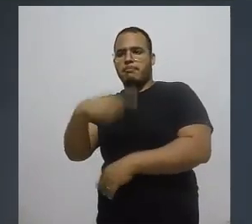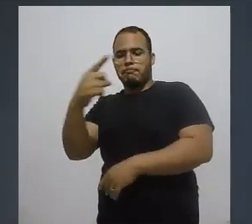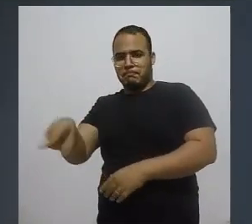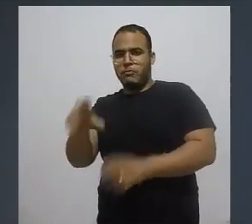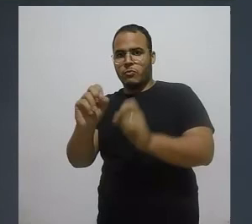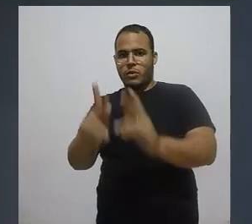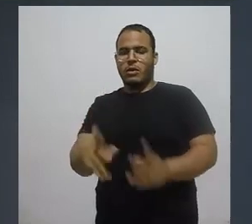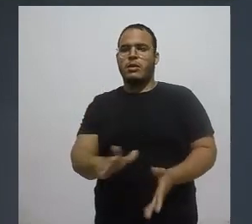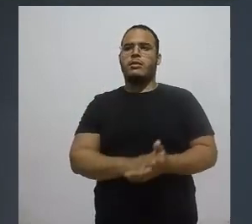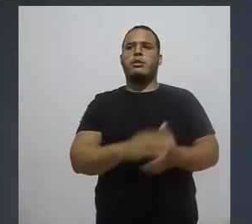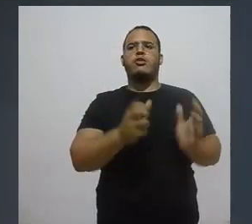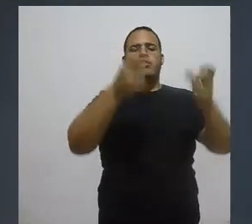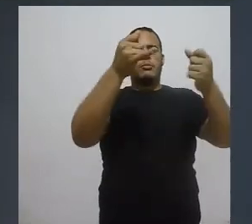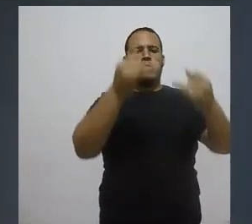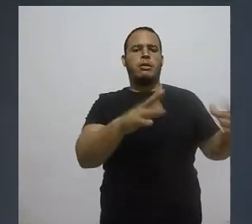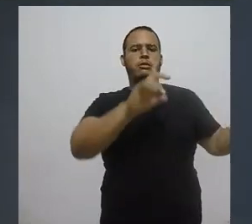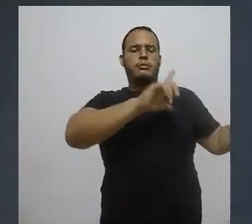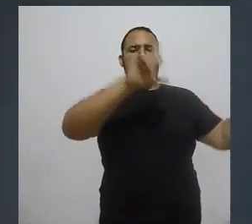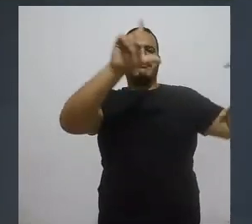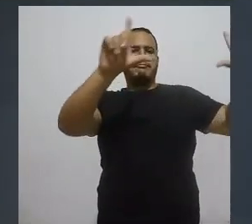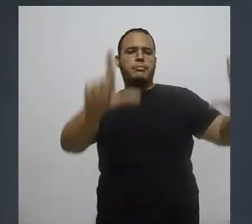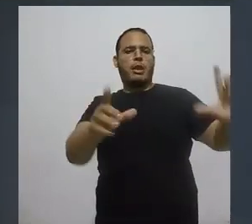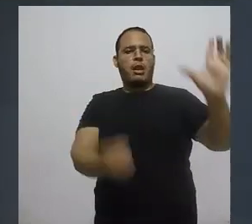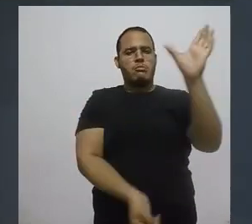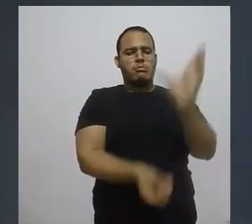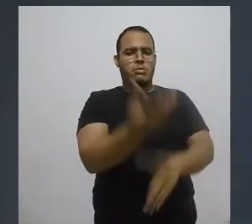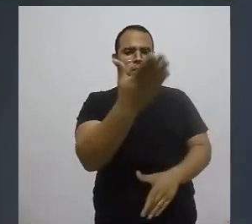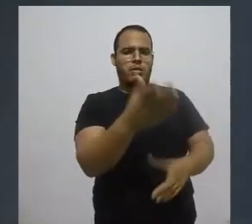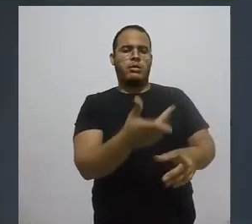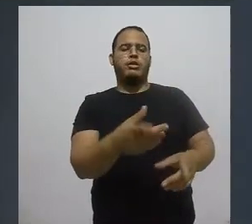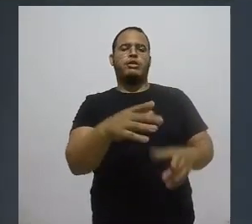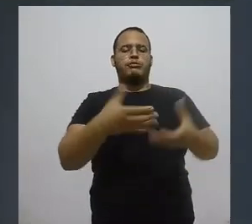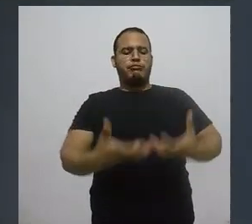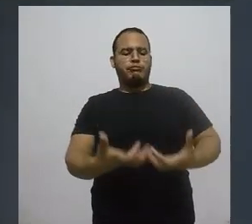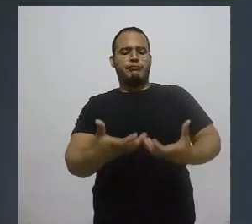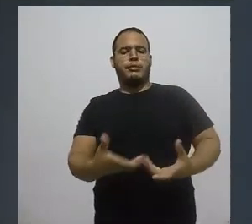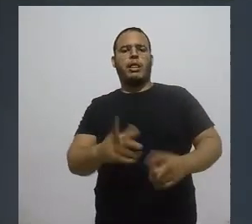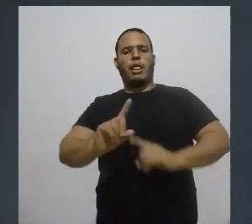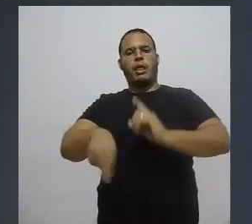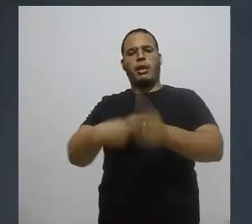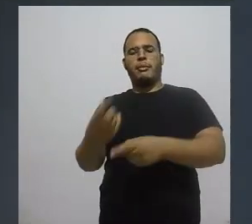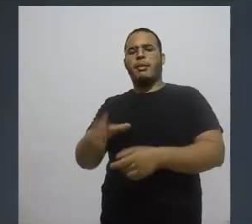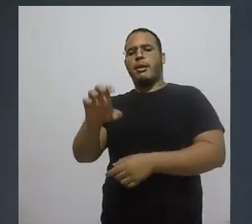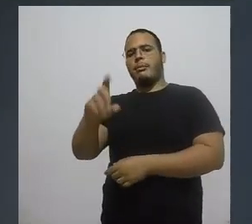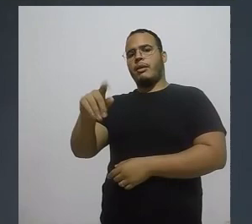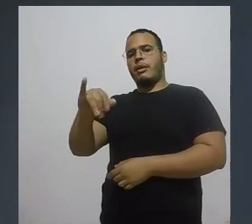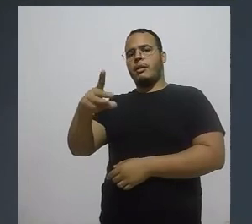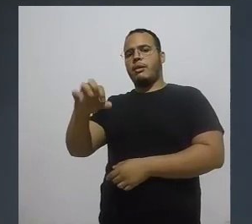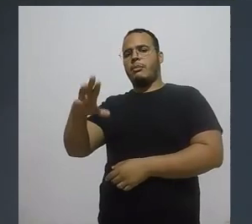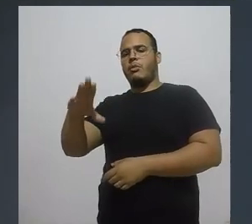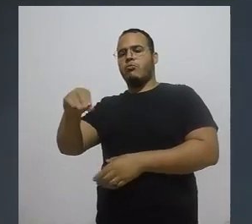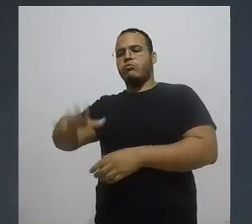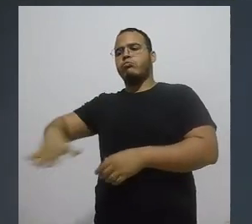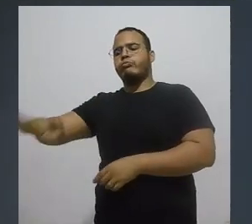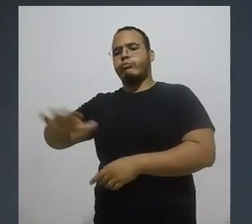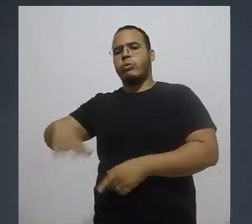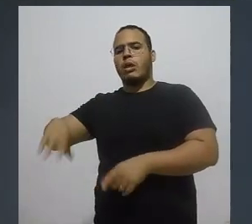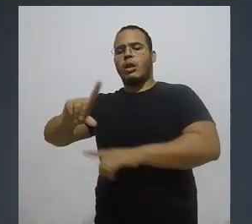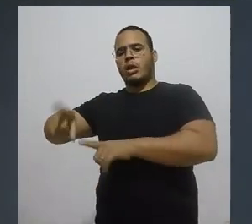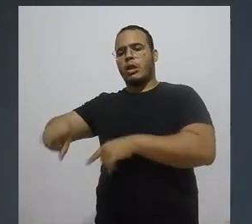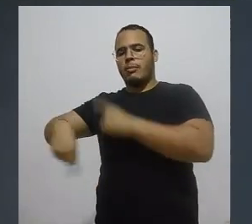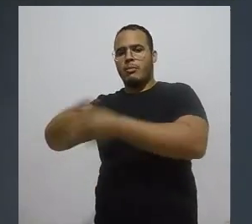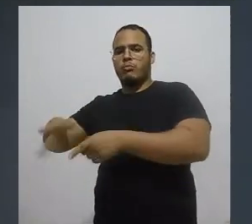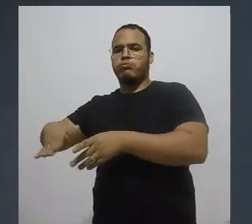essas que representam pra gente produção aqui no testículo, aí eles vêm para o epidídimo, onde eles vão maturar, seguem